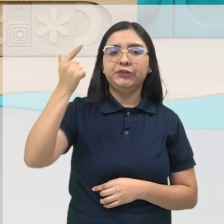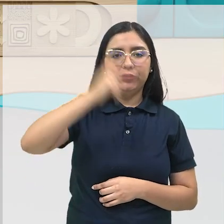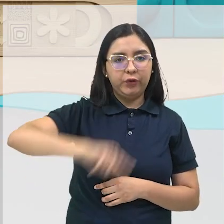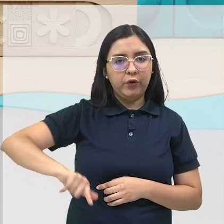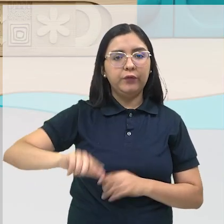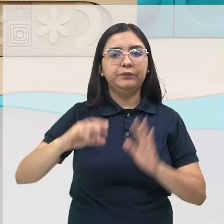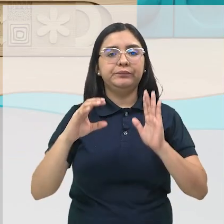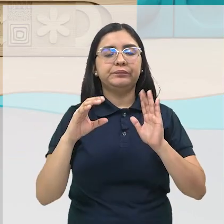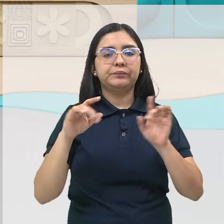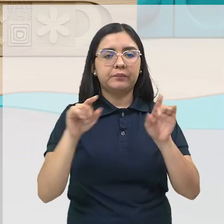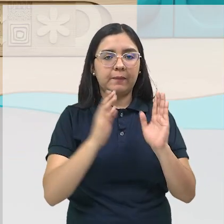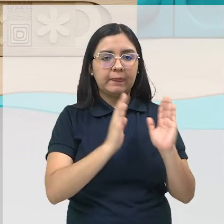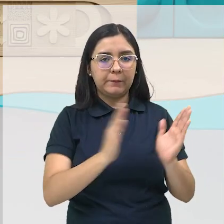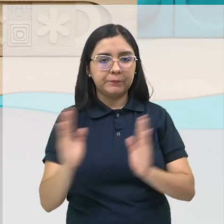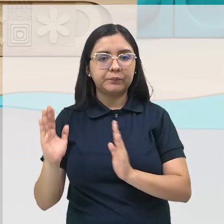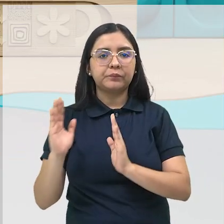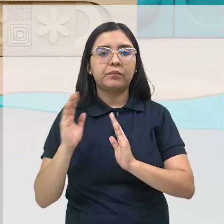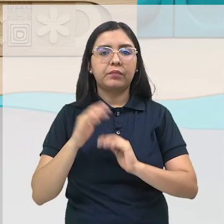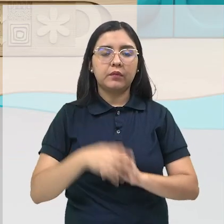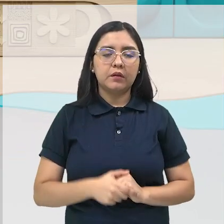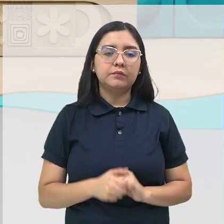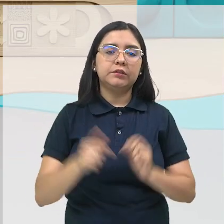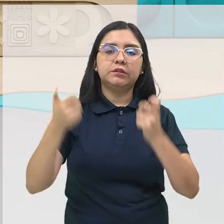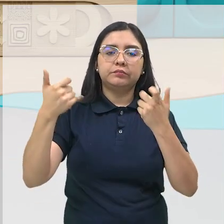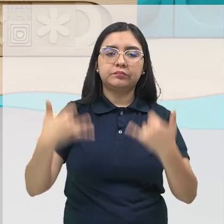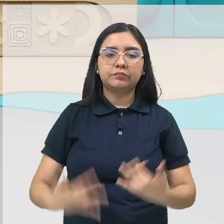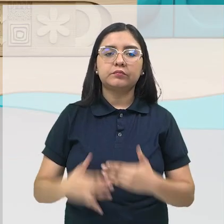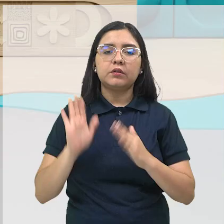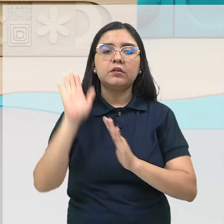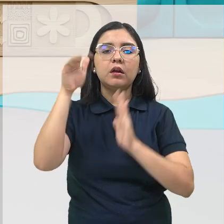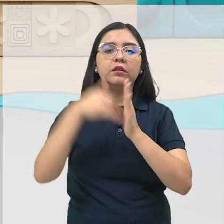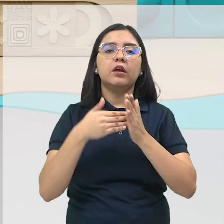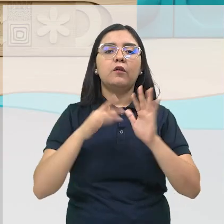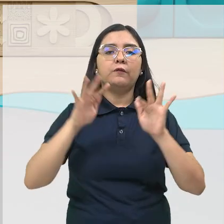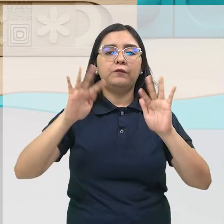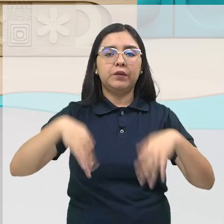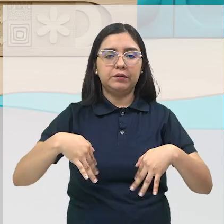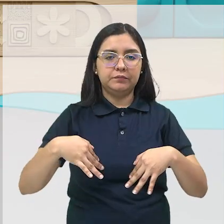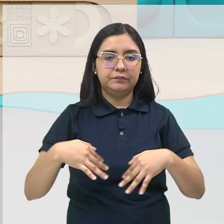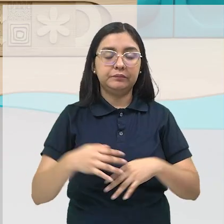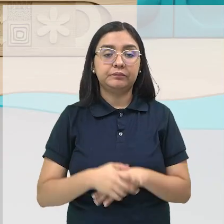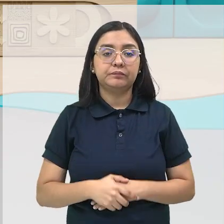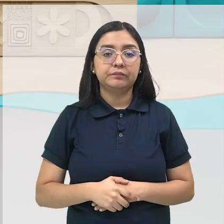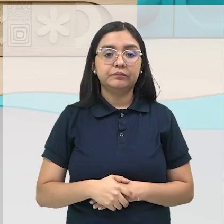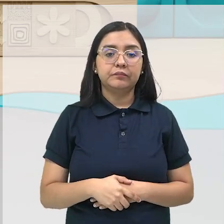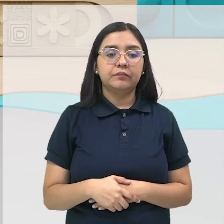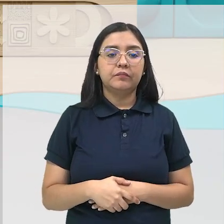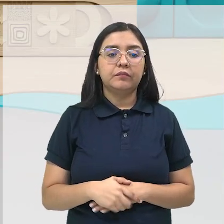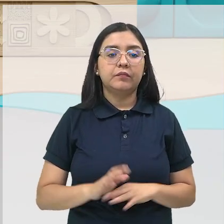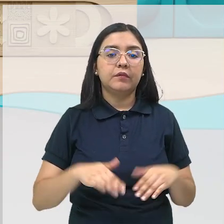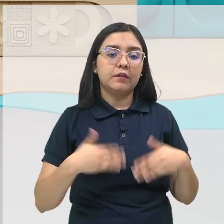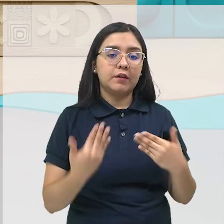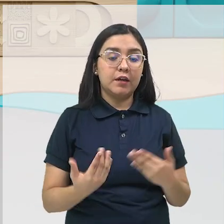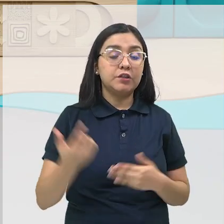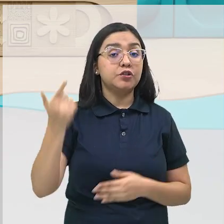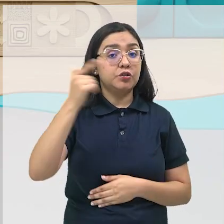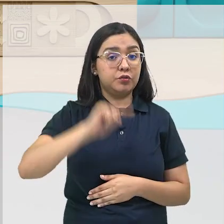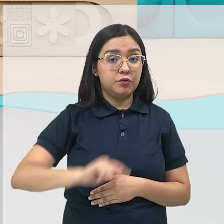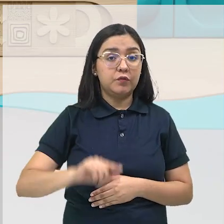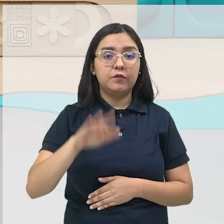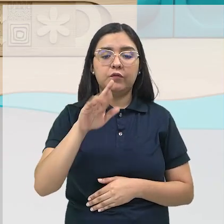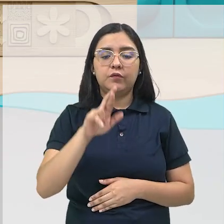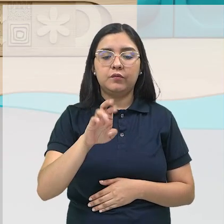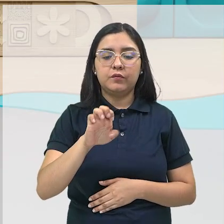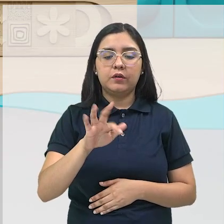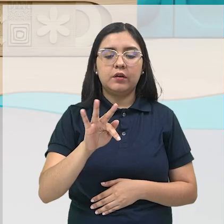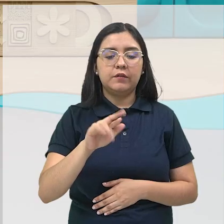refrão. E assim conta mais um pouco, até chegar no final do enredo. E o refrão novamente, e ele